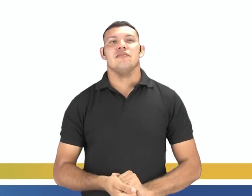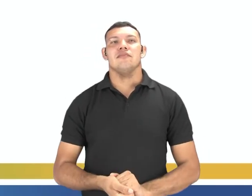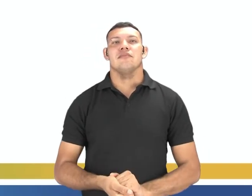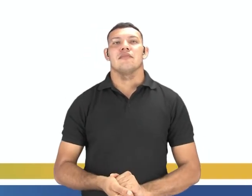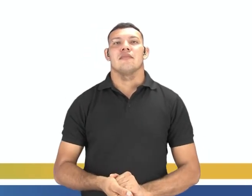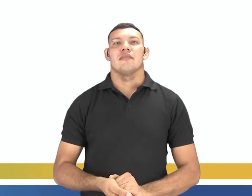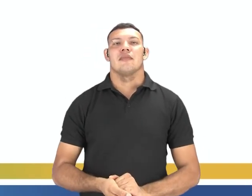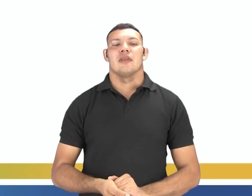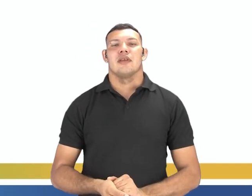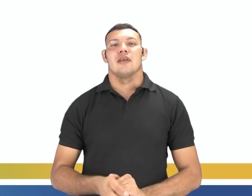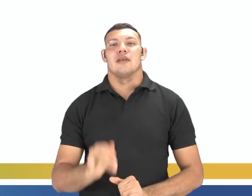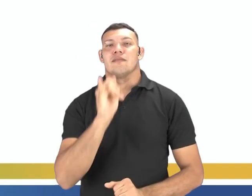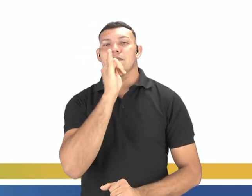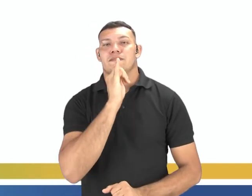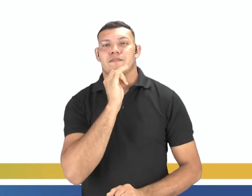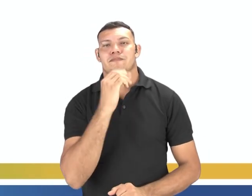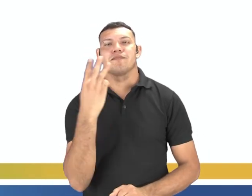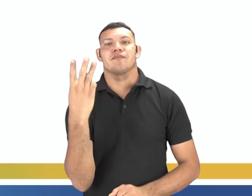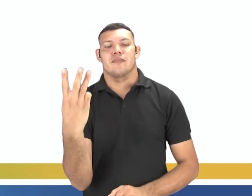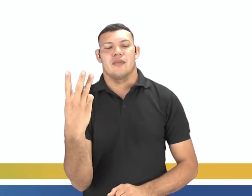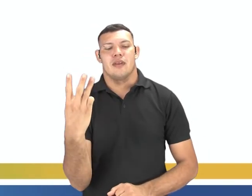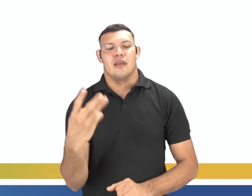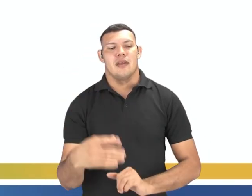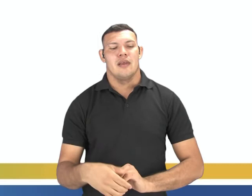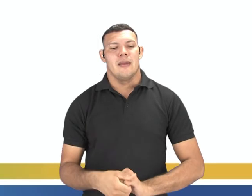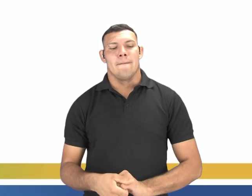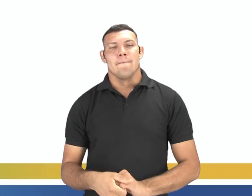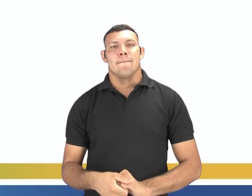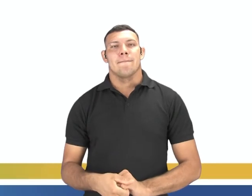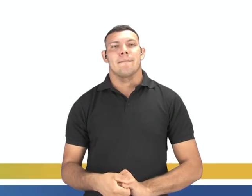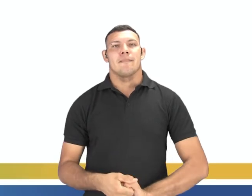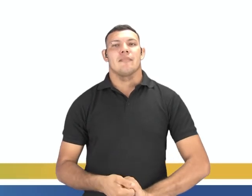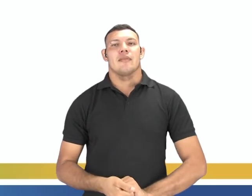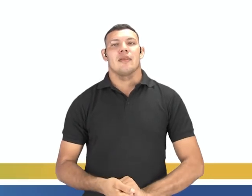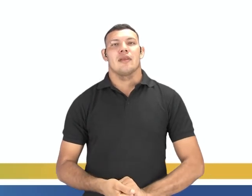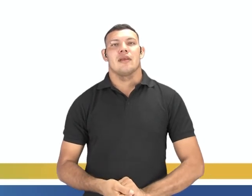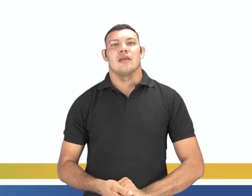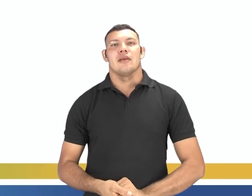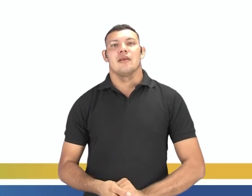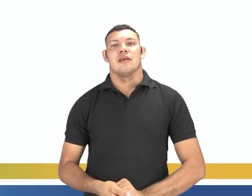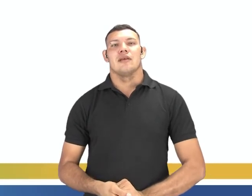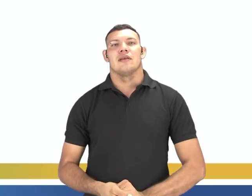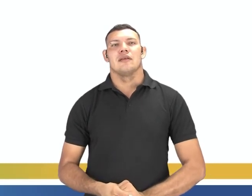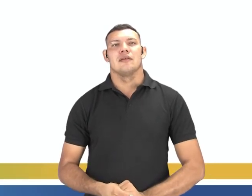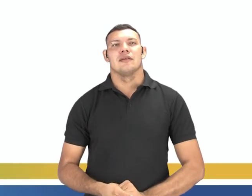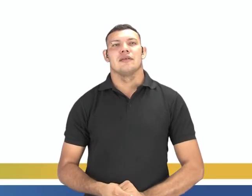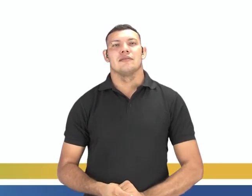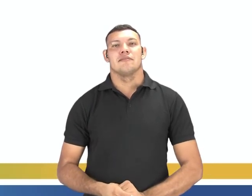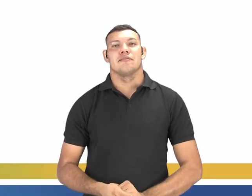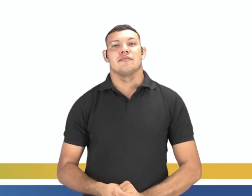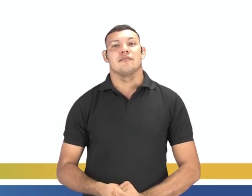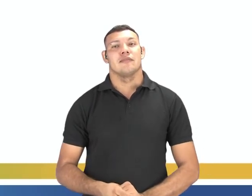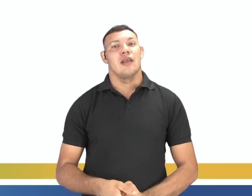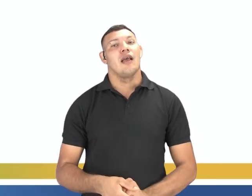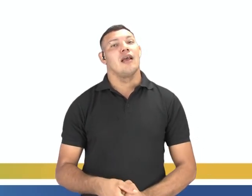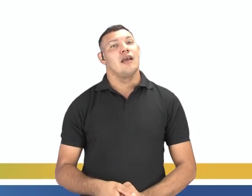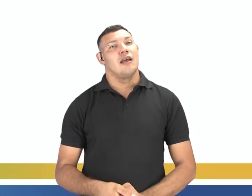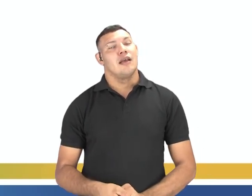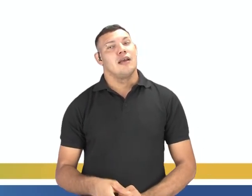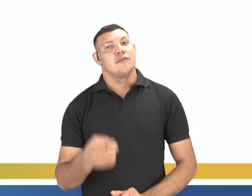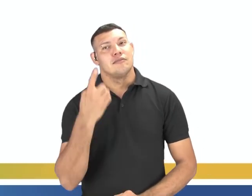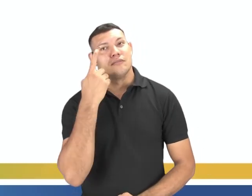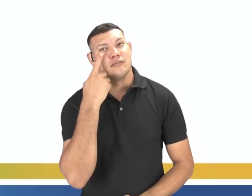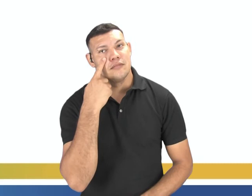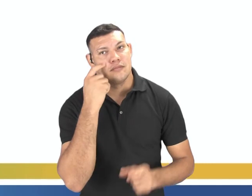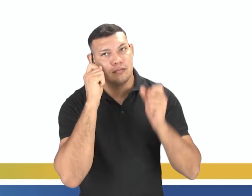3 palavras muito semelhantes na grafia, mas iguaizinhas na pronúncia, que se você não